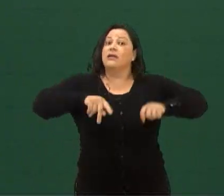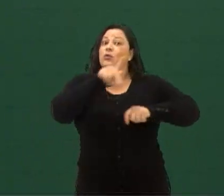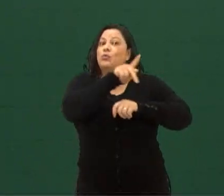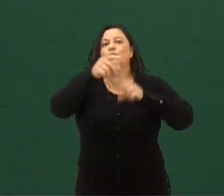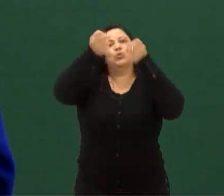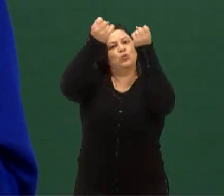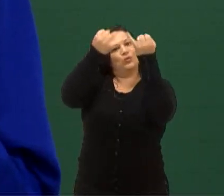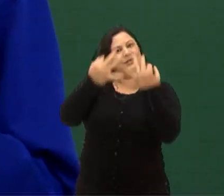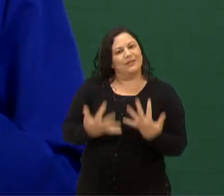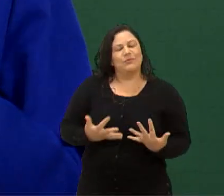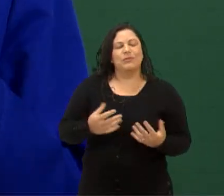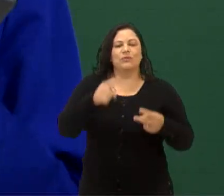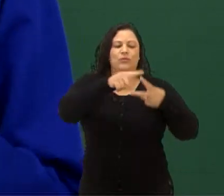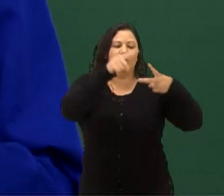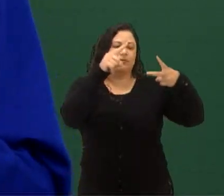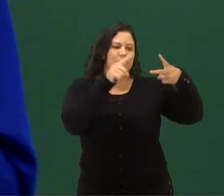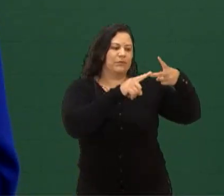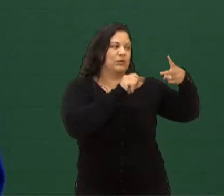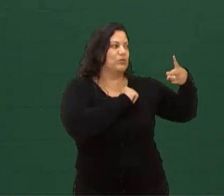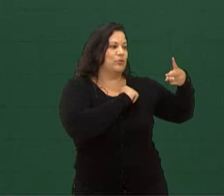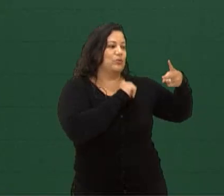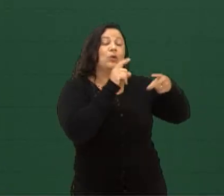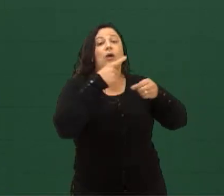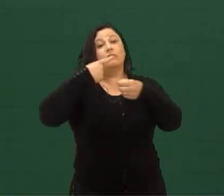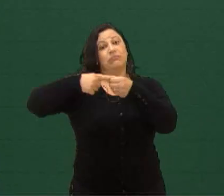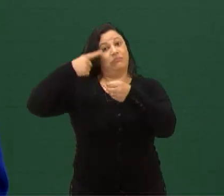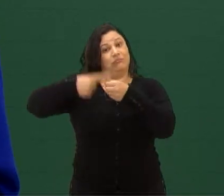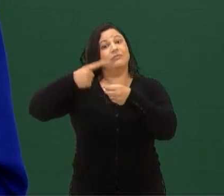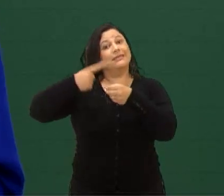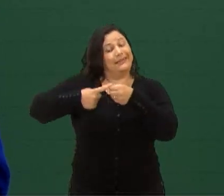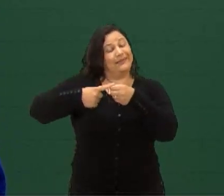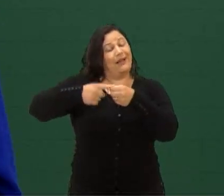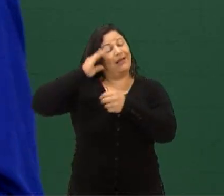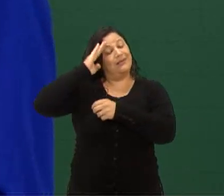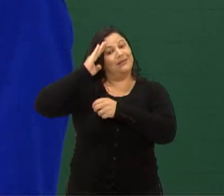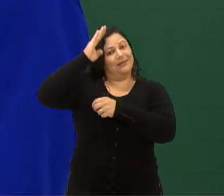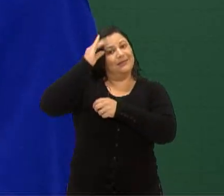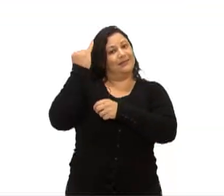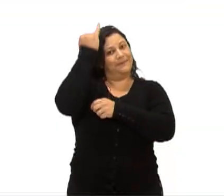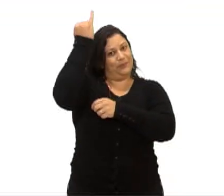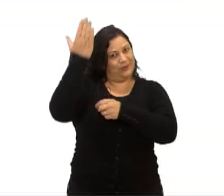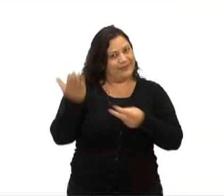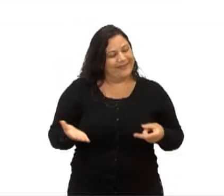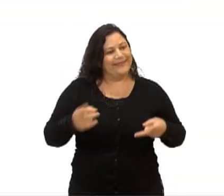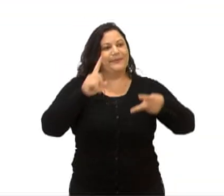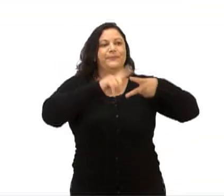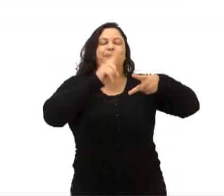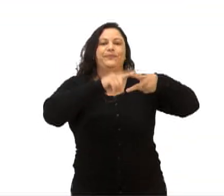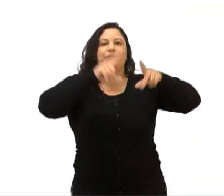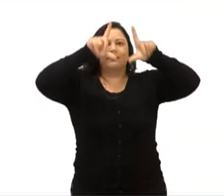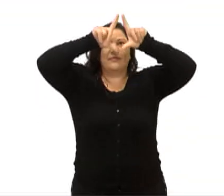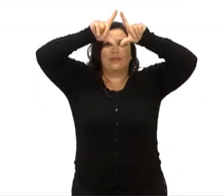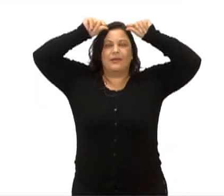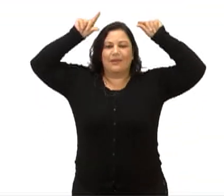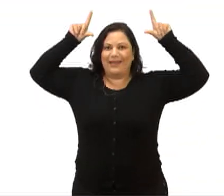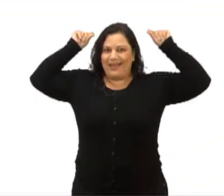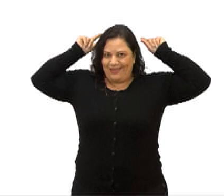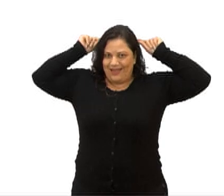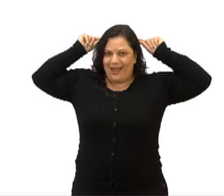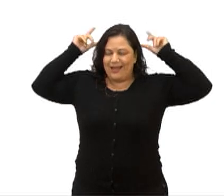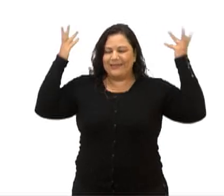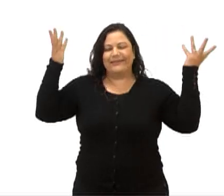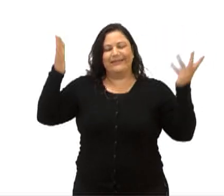de explicar, duas polis, ou duas cidades-estado principais, né? Justamente Atenas, famosa pelos